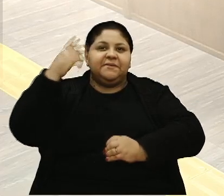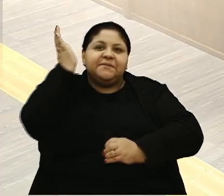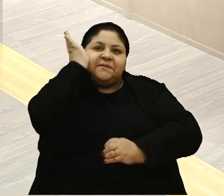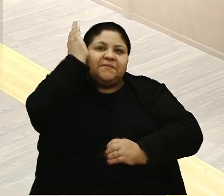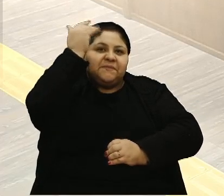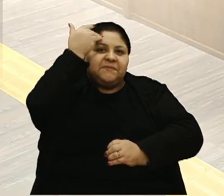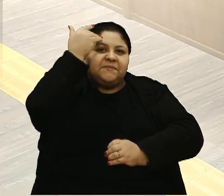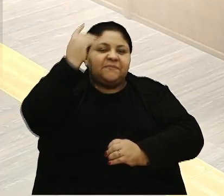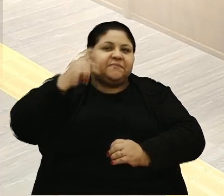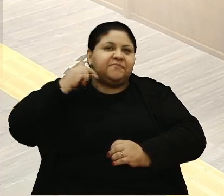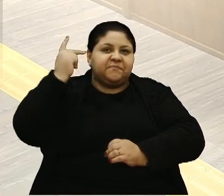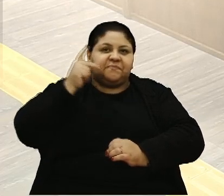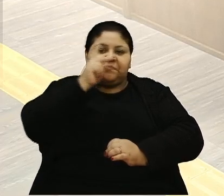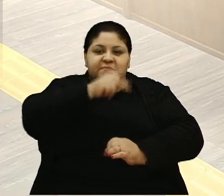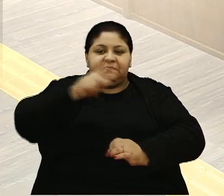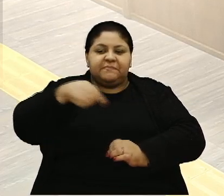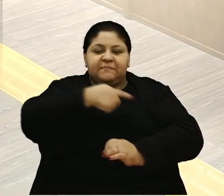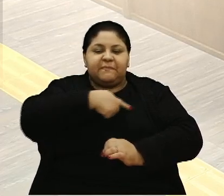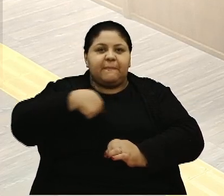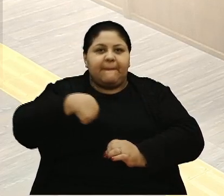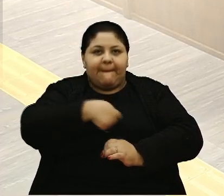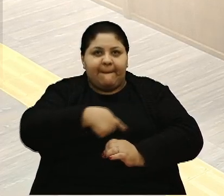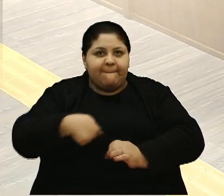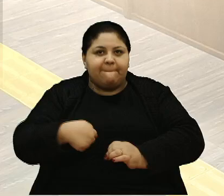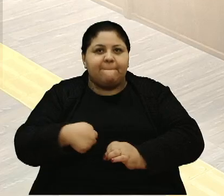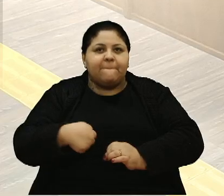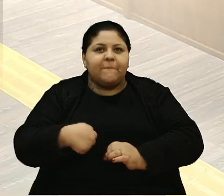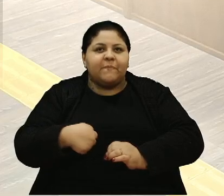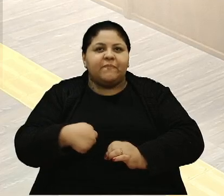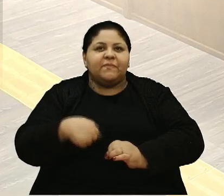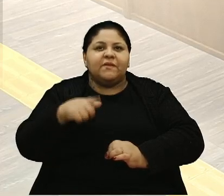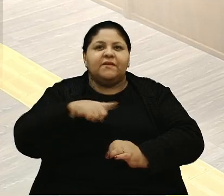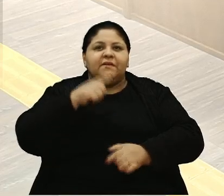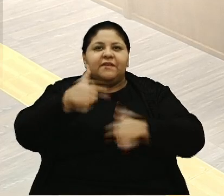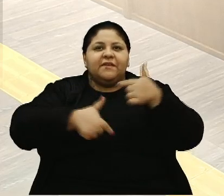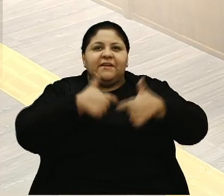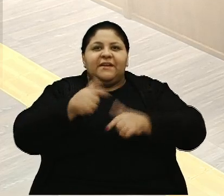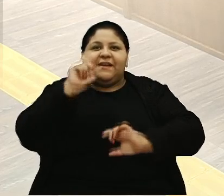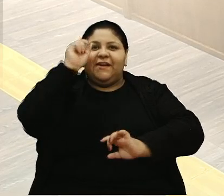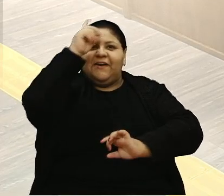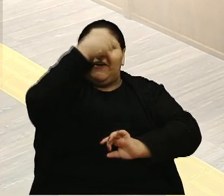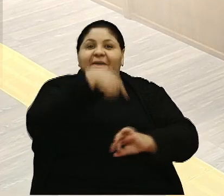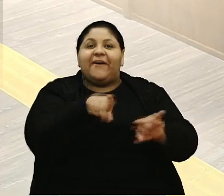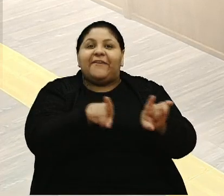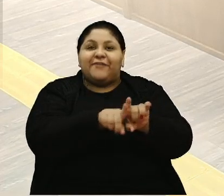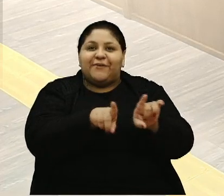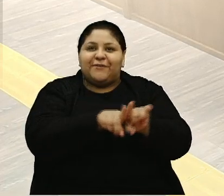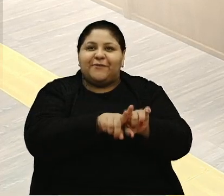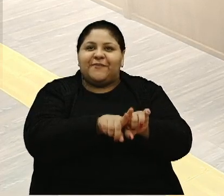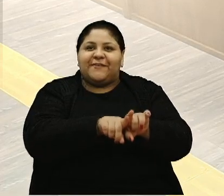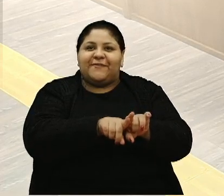Vereador Zanquim, primeiro que deve ter sido um trabalho muito difícil para a sua assessoria ter ido, né?